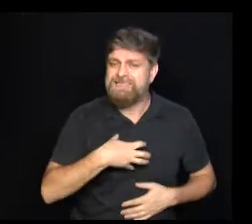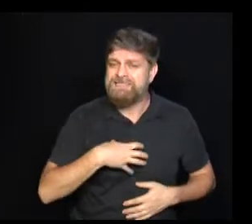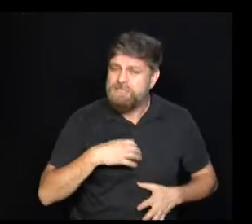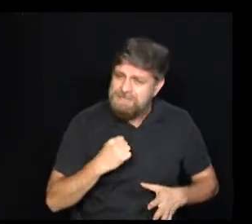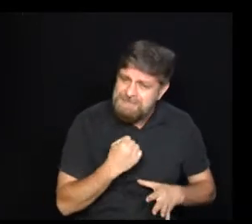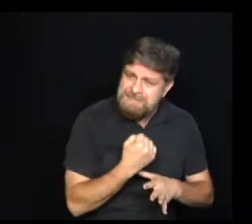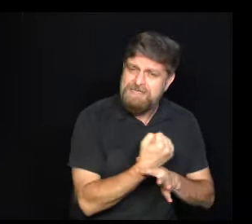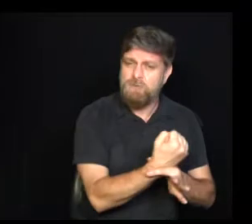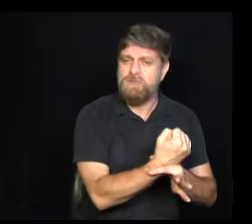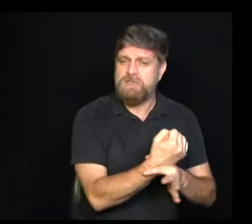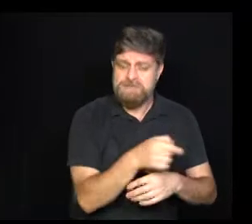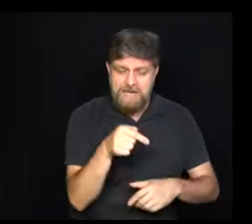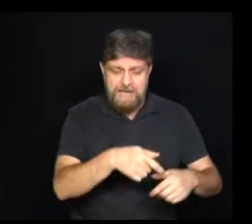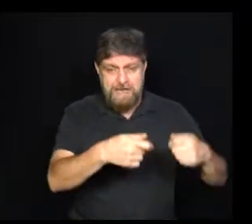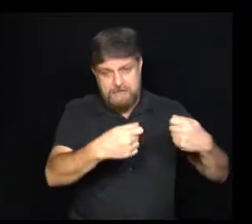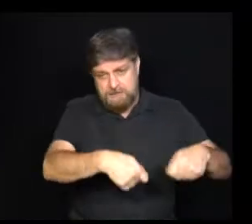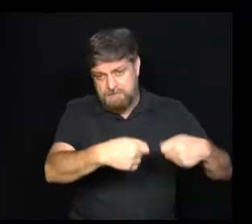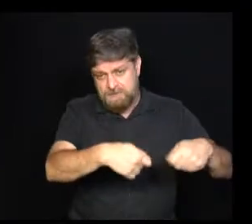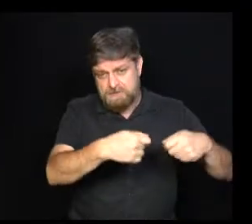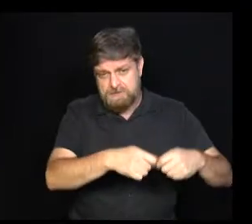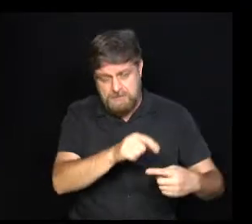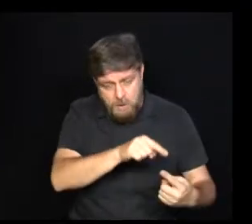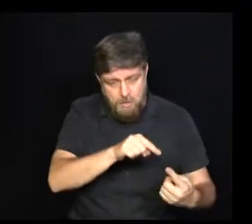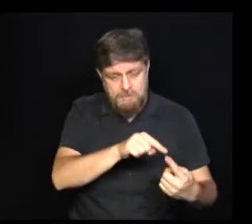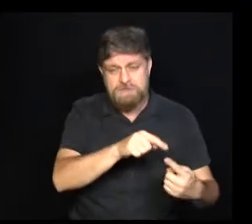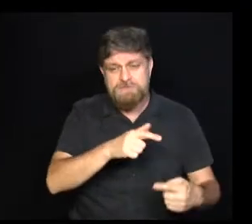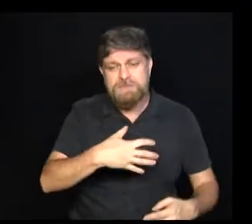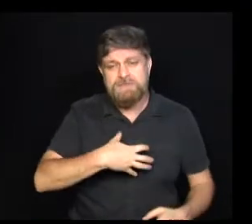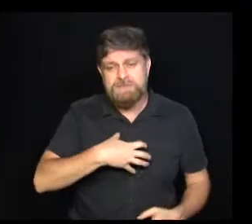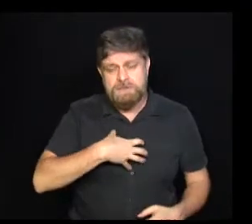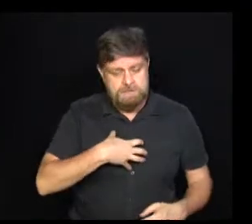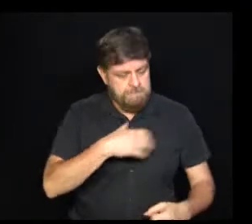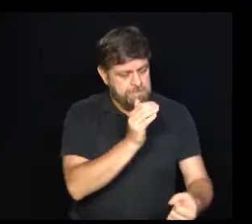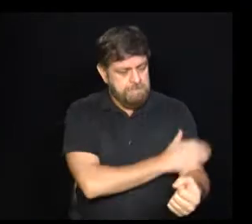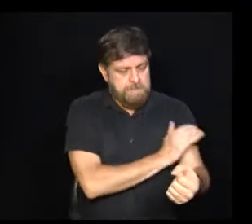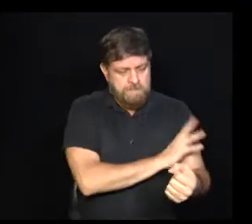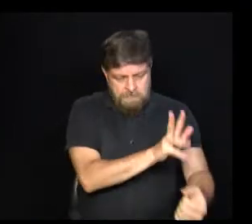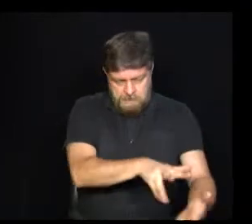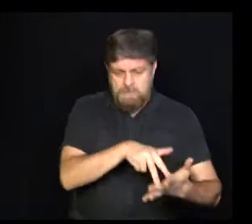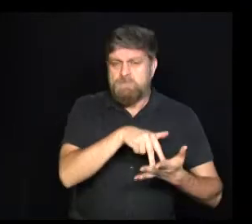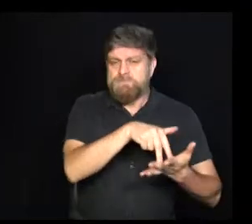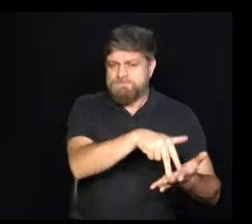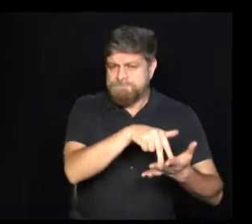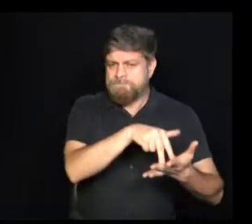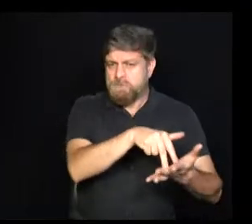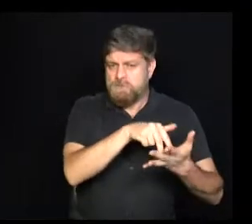a segurança que ela precisa para poder se sentir empoderada novamente e